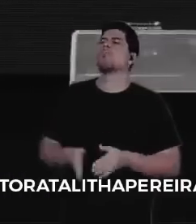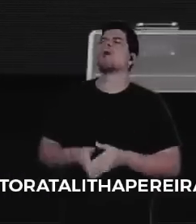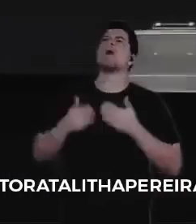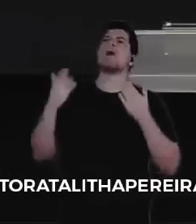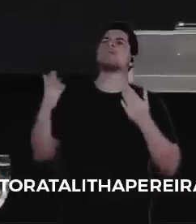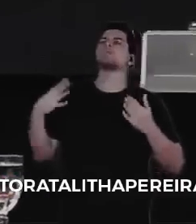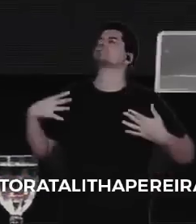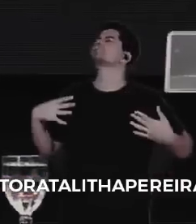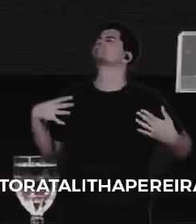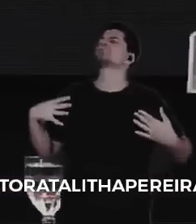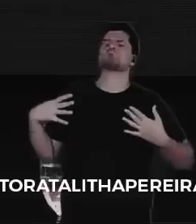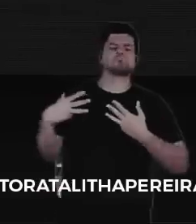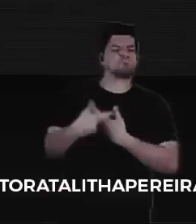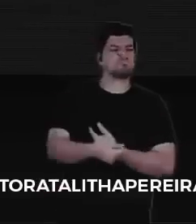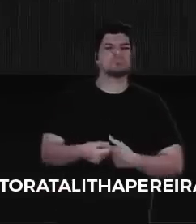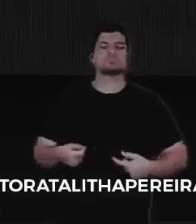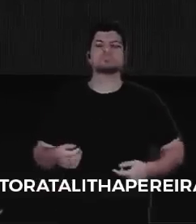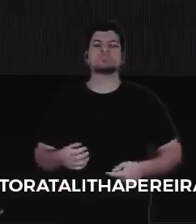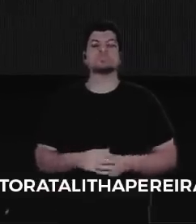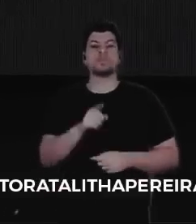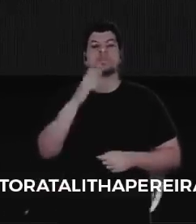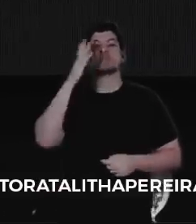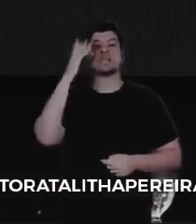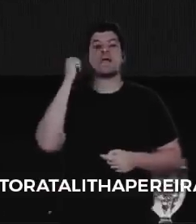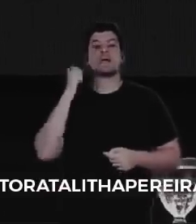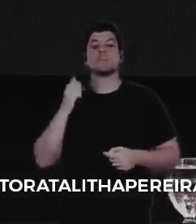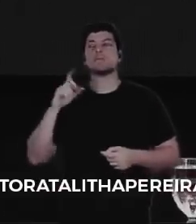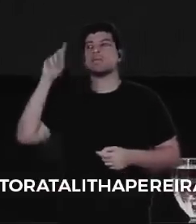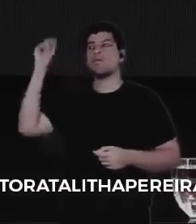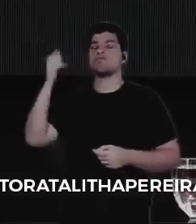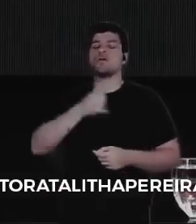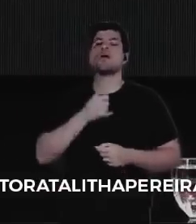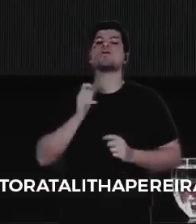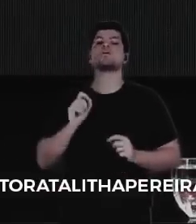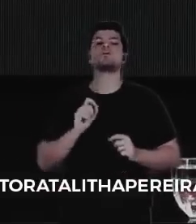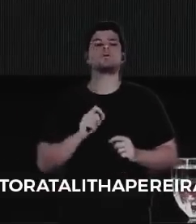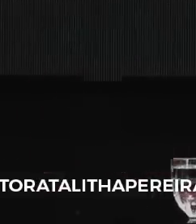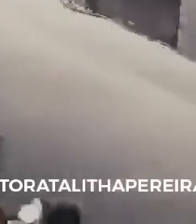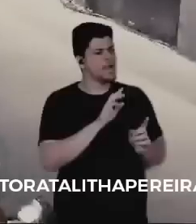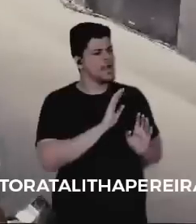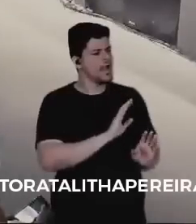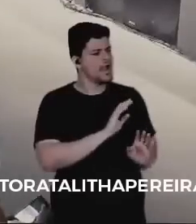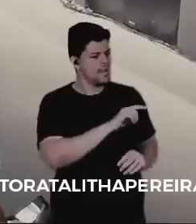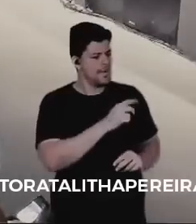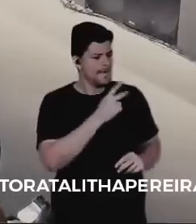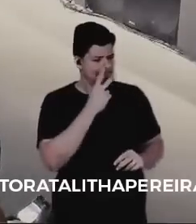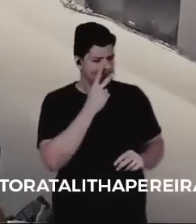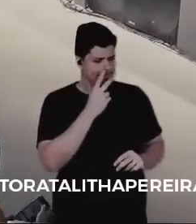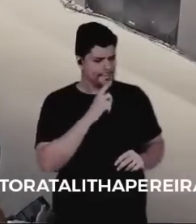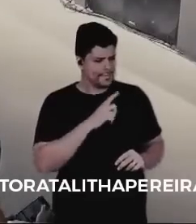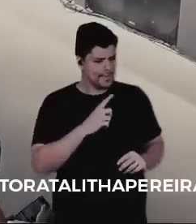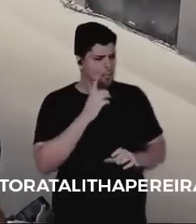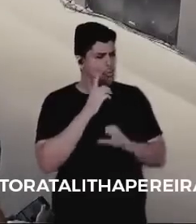que coisa maravilhosa. E você sabe o que é que Deus fala comigo? Diz assim, ainda tem um das cinco.